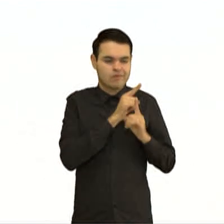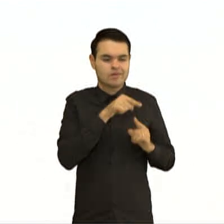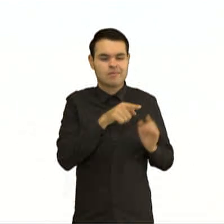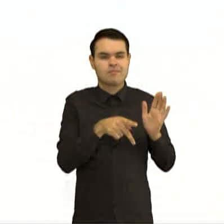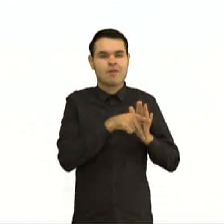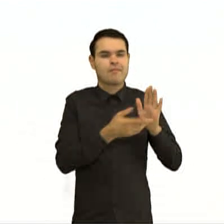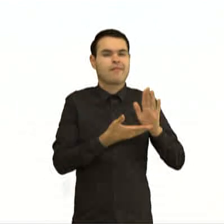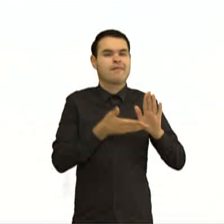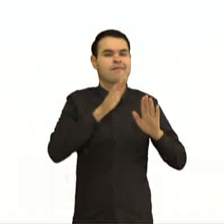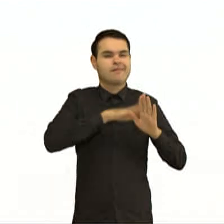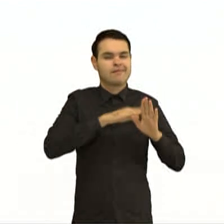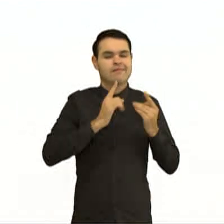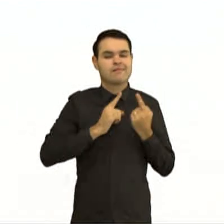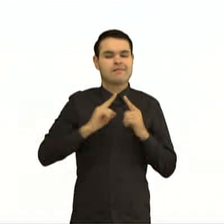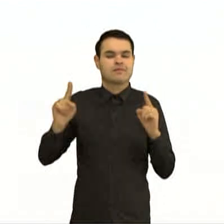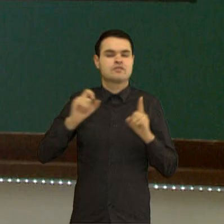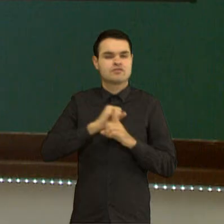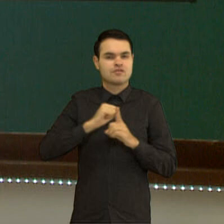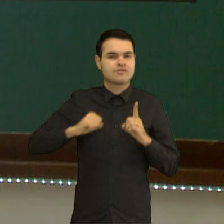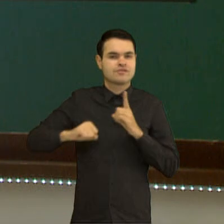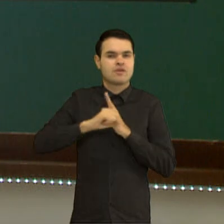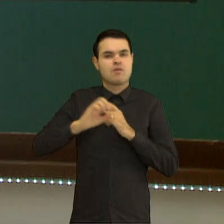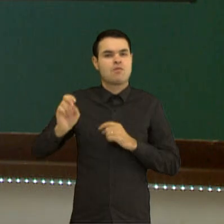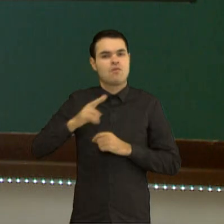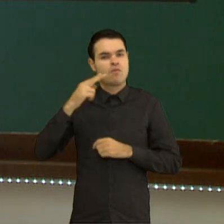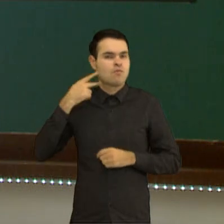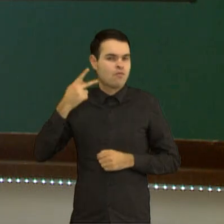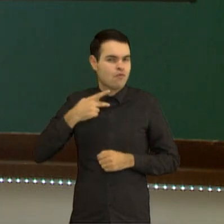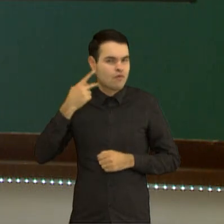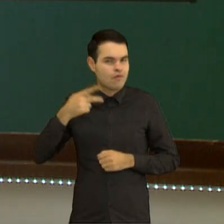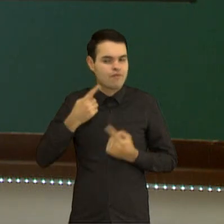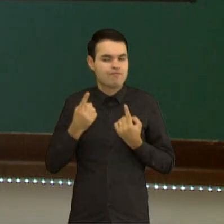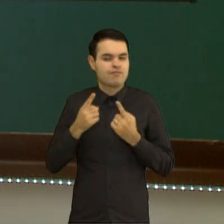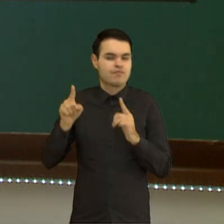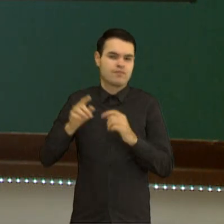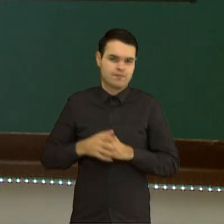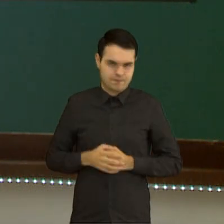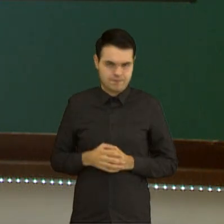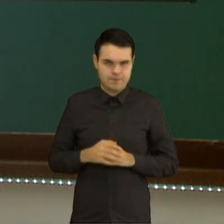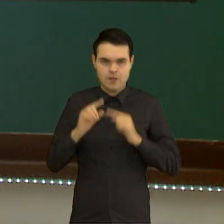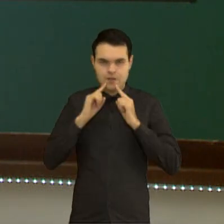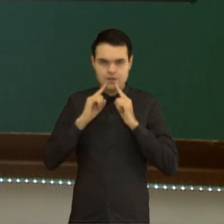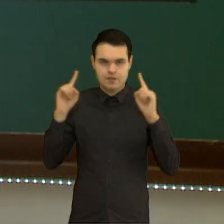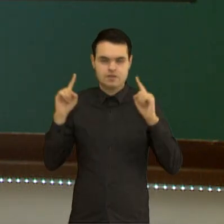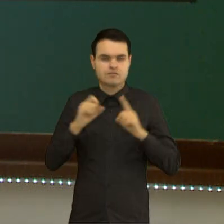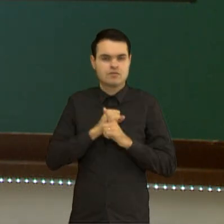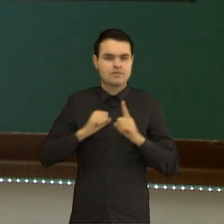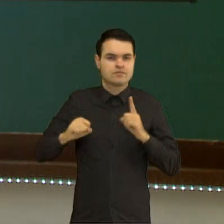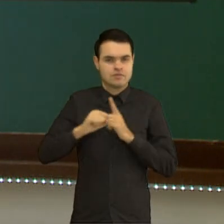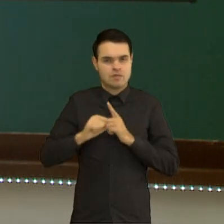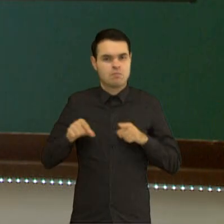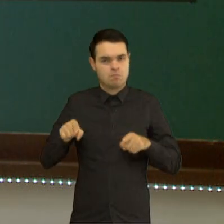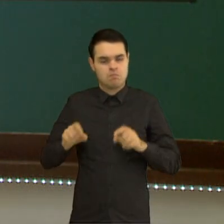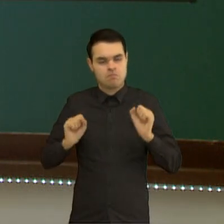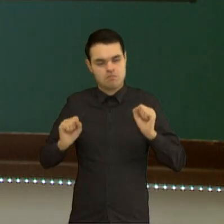satíricas de cunho social ou político, ou seja, as tirinhas que fazem algum tipo de crítica social,